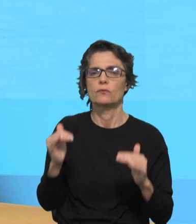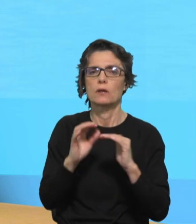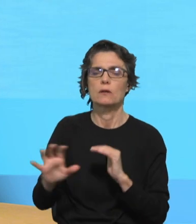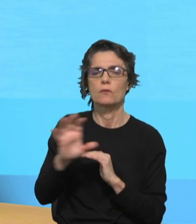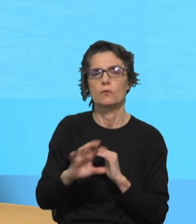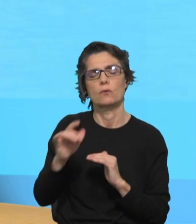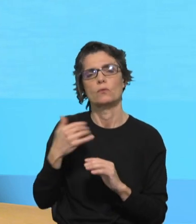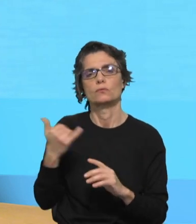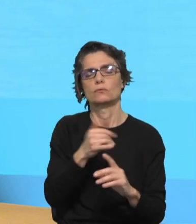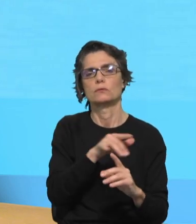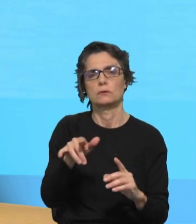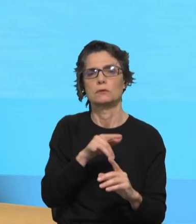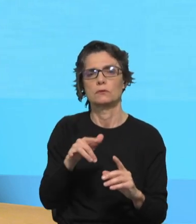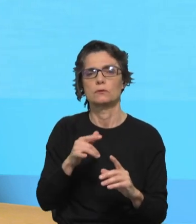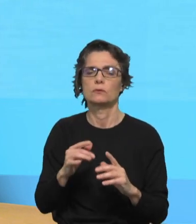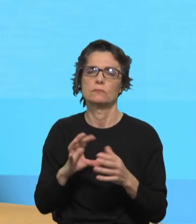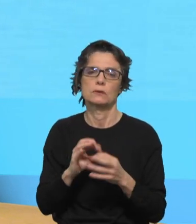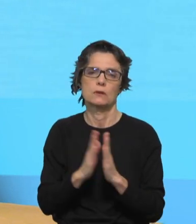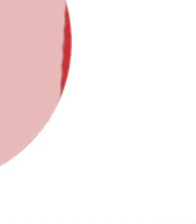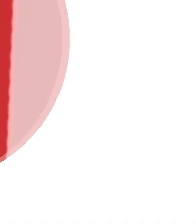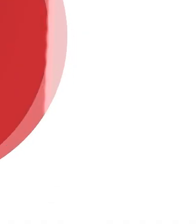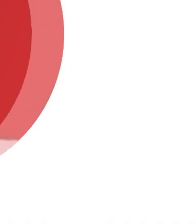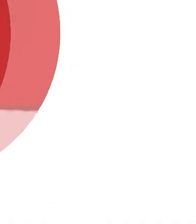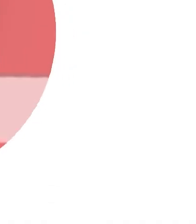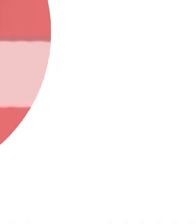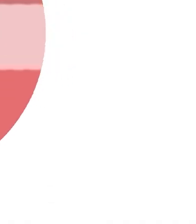persiste a perseguição por motivos religiosos.